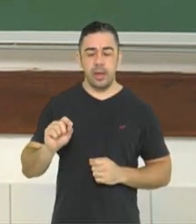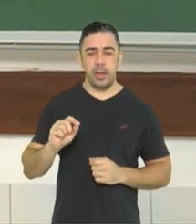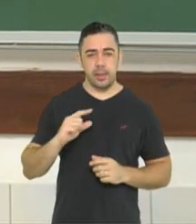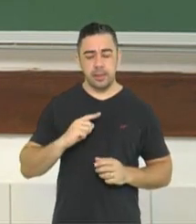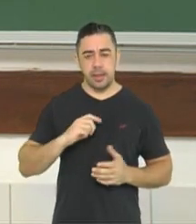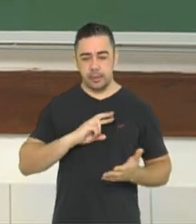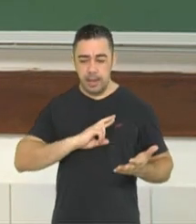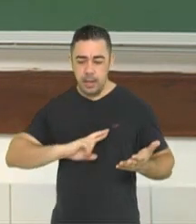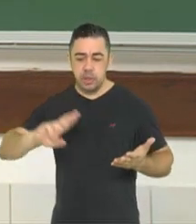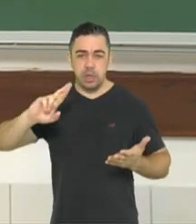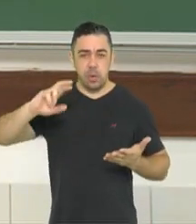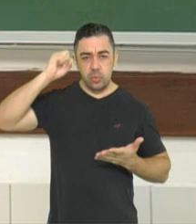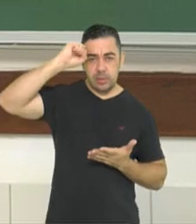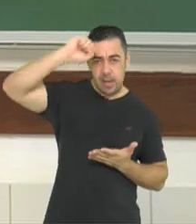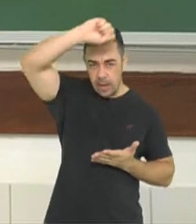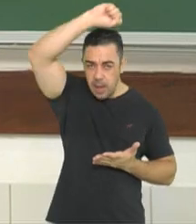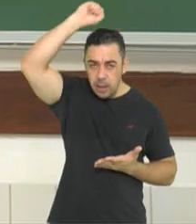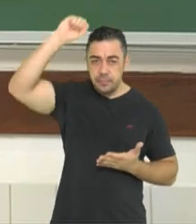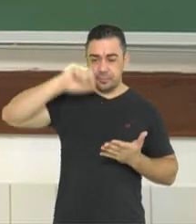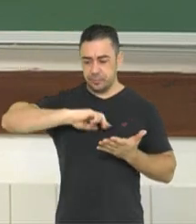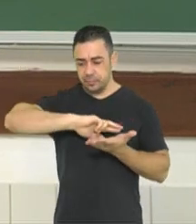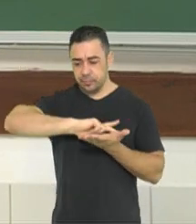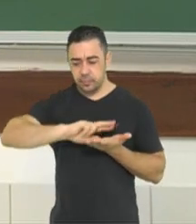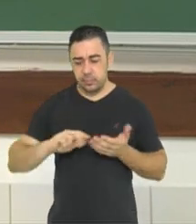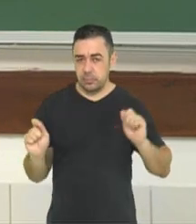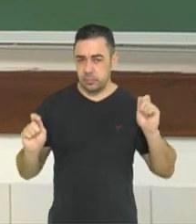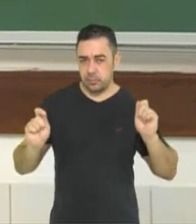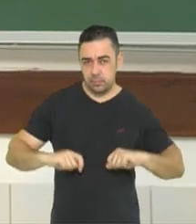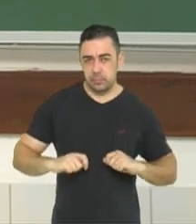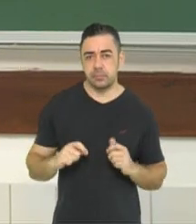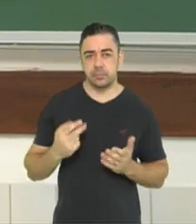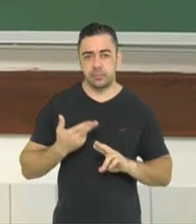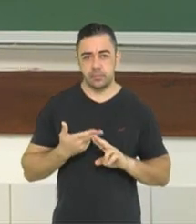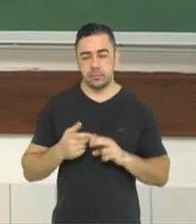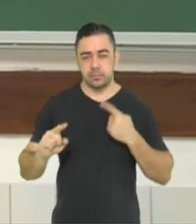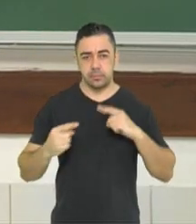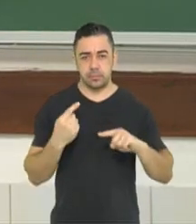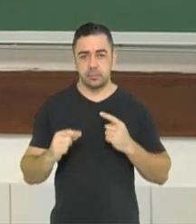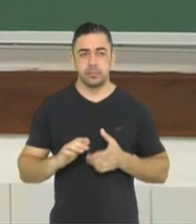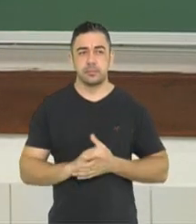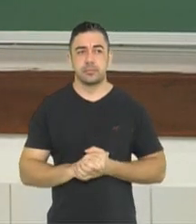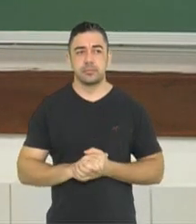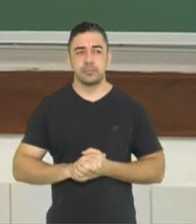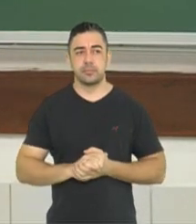né? E existem inúmeras possibilidades, então, para o uso da música.